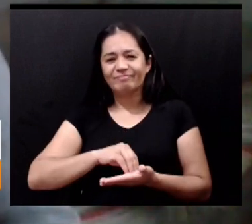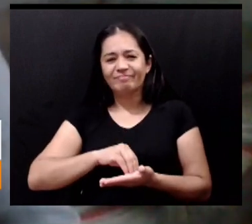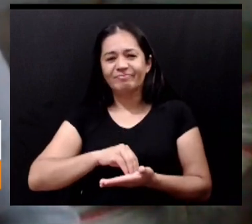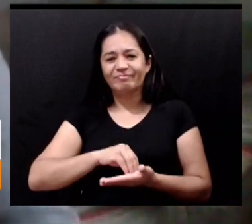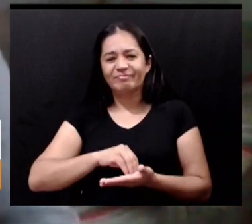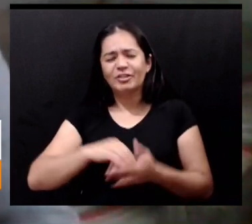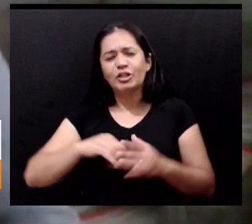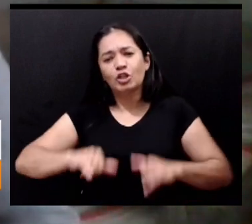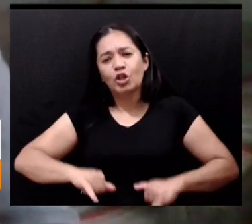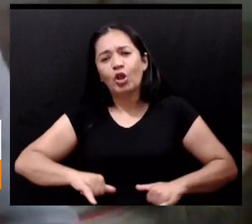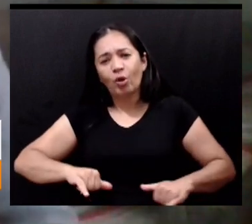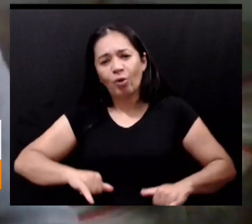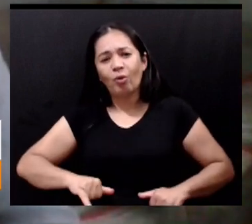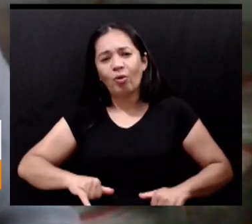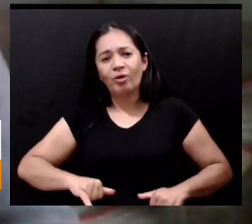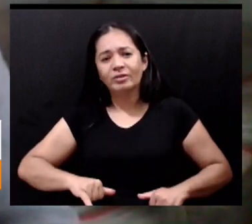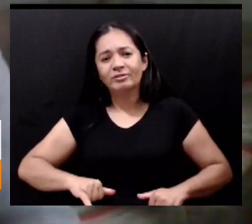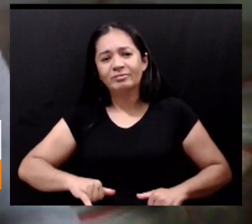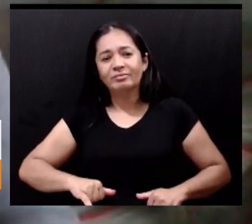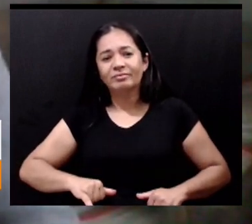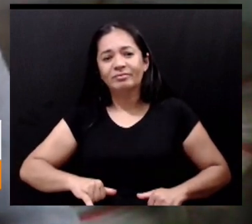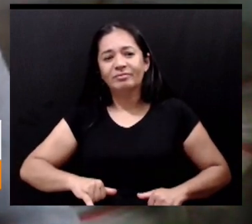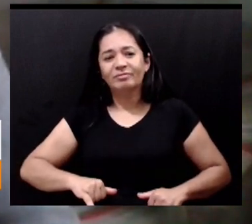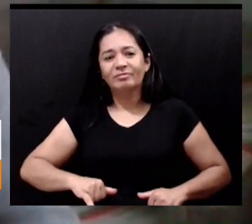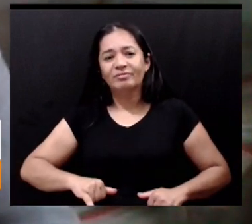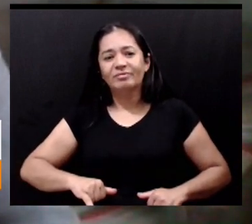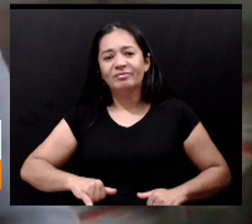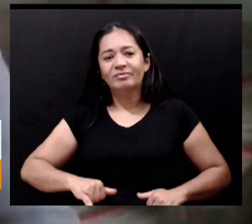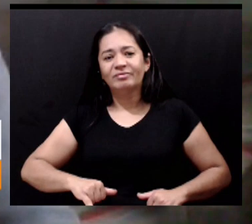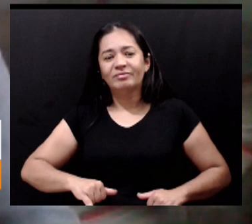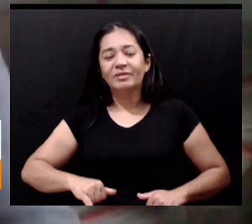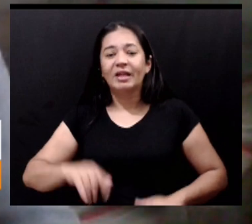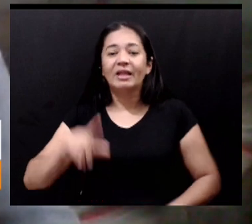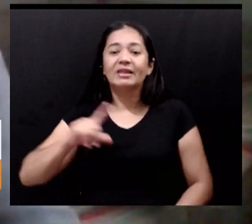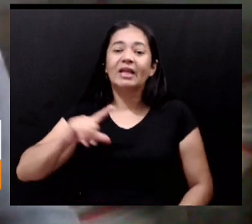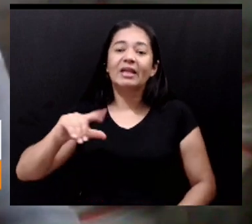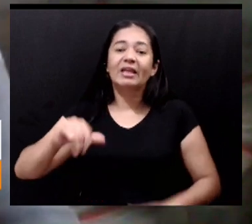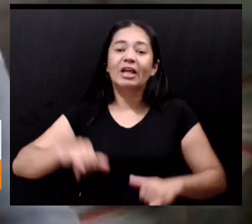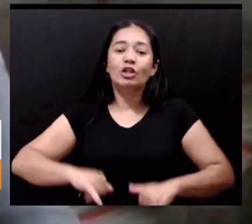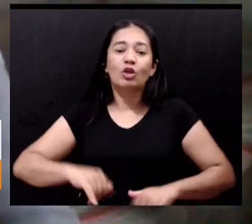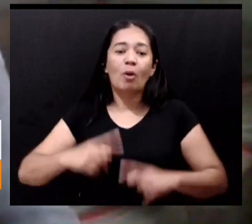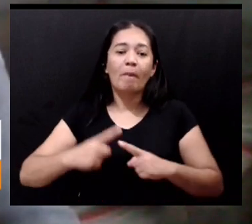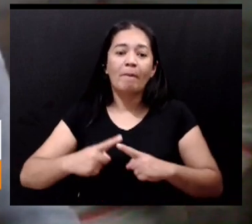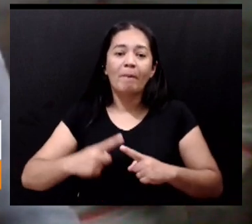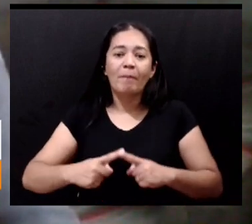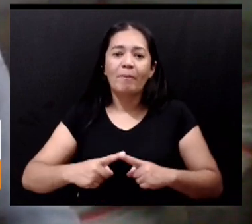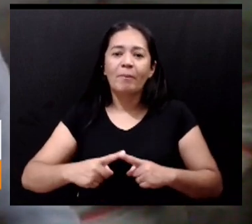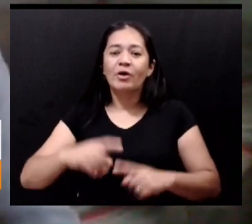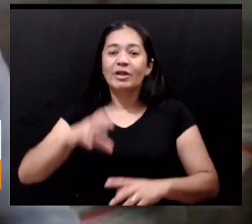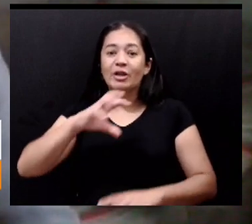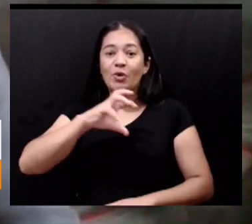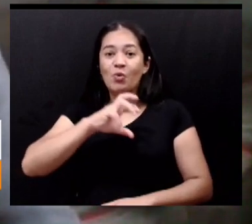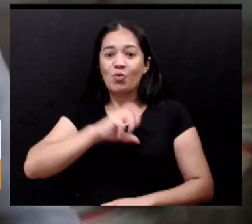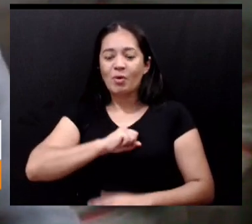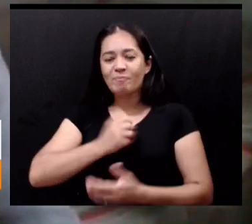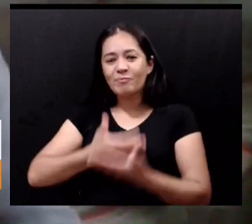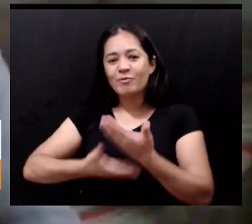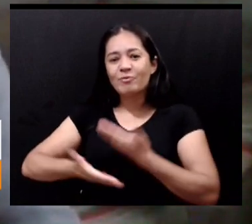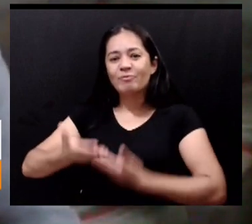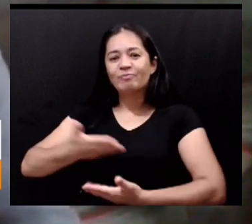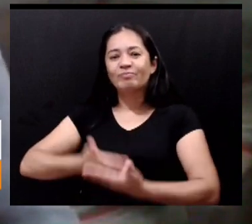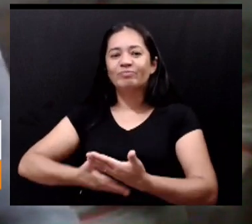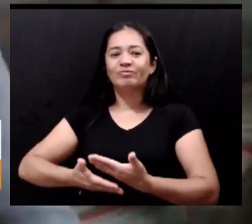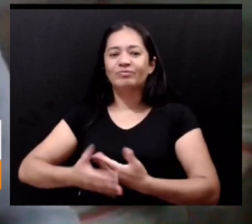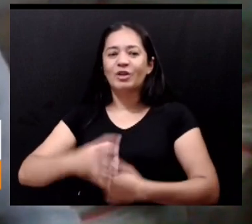tem valor. Tem valor por quê? Porque tem amor envolvido. E o amor